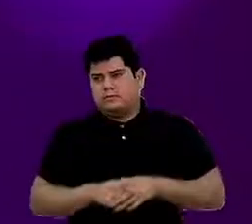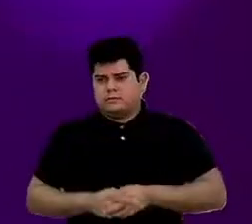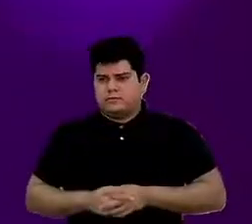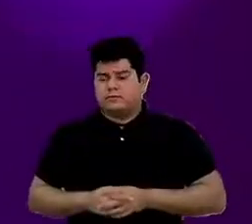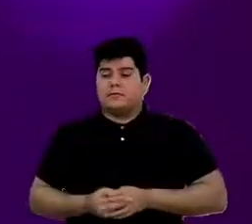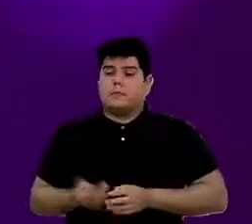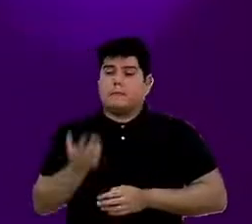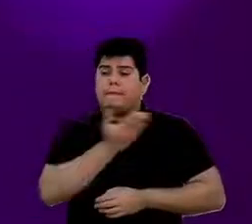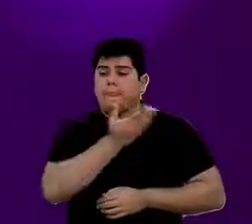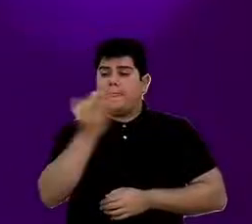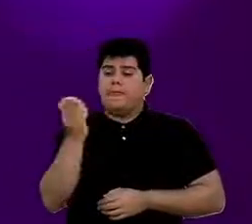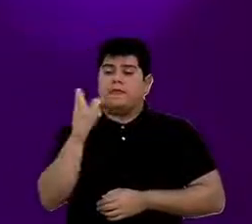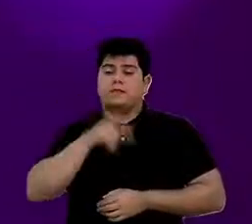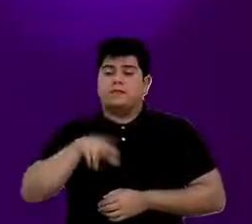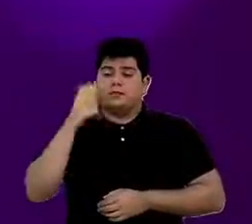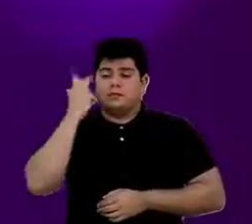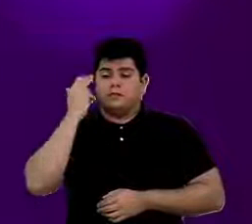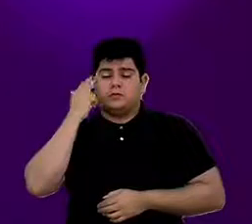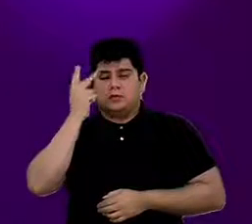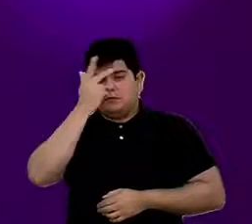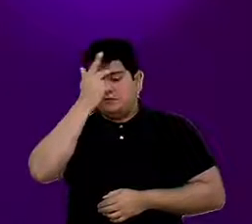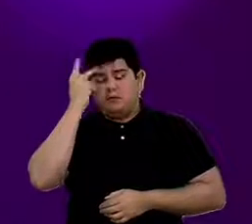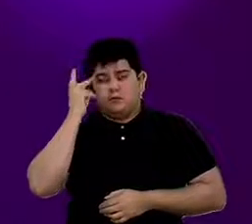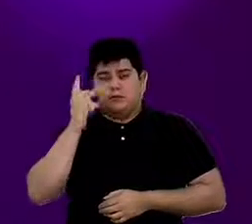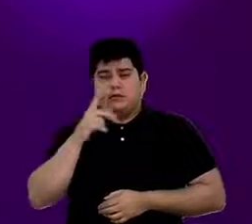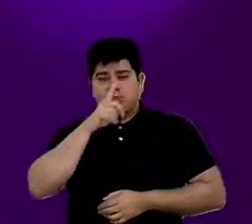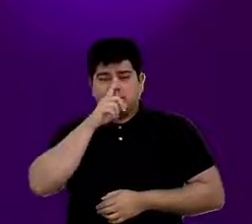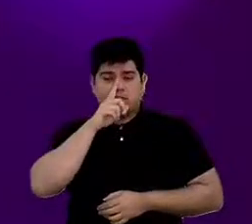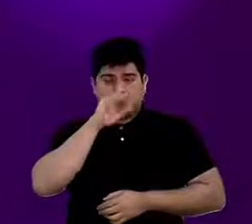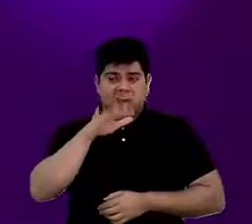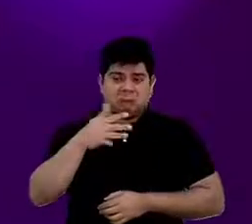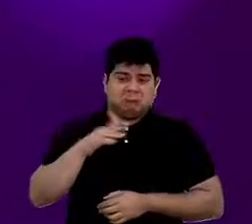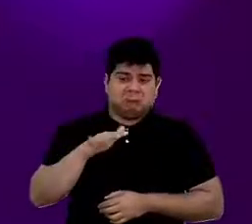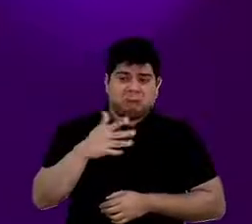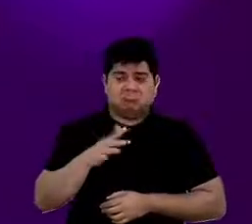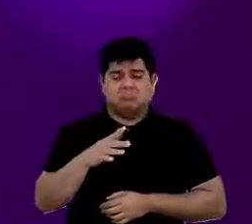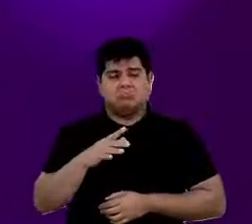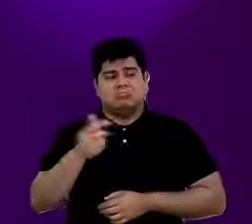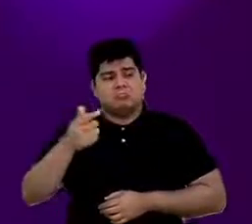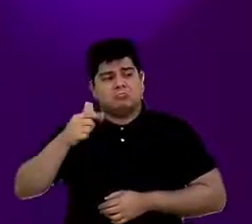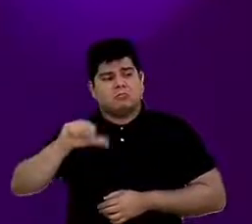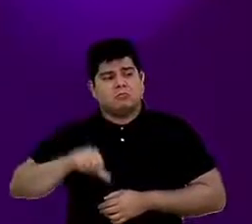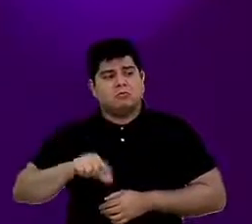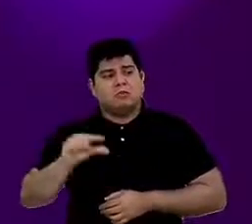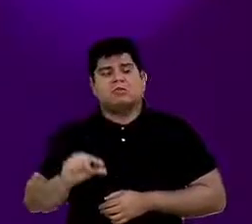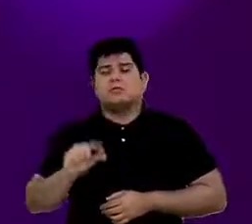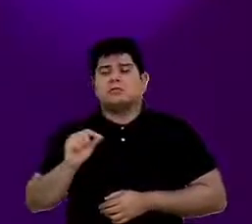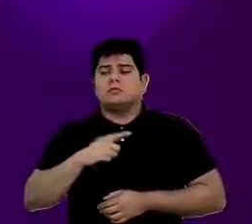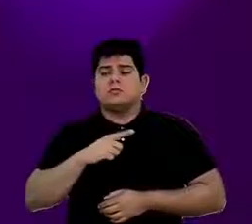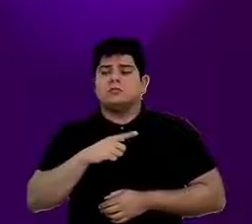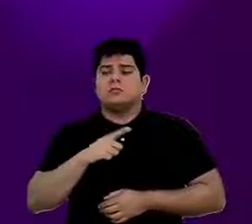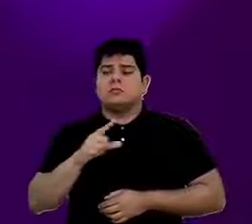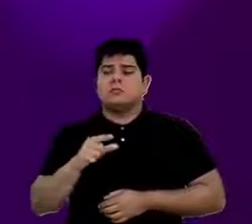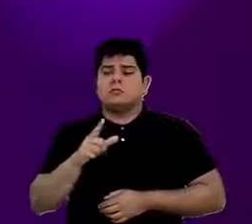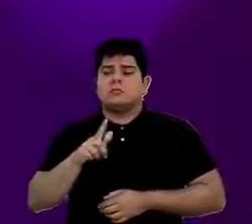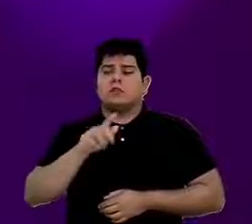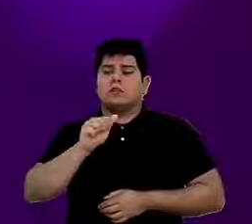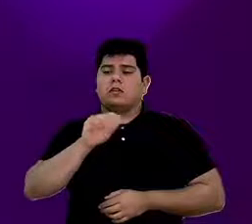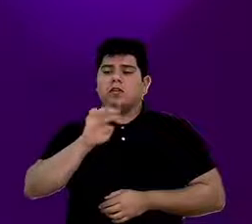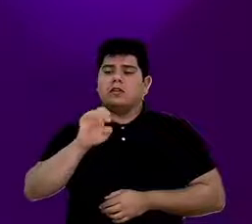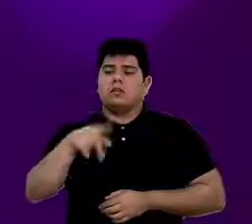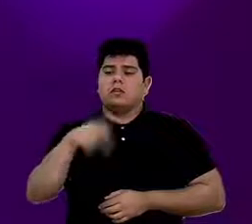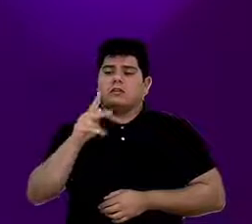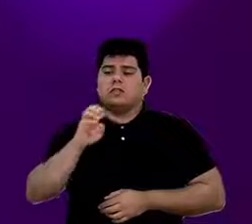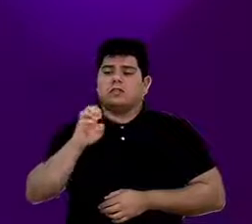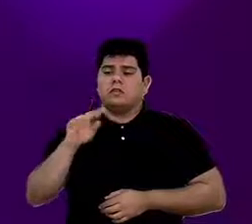métodos são comumente utilizados em pacientes de risco intermediário a baixo, e eles têm a performance como gatekeepers para o